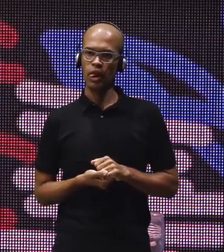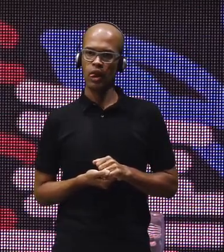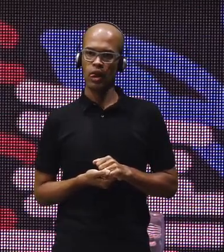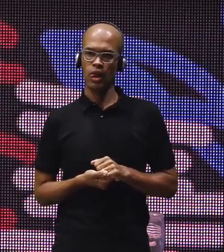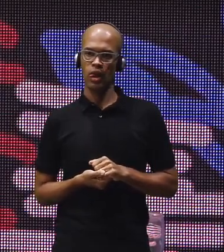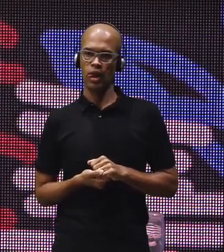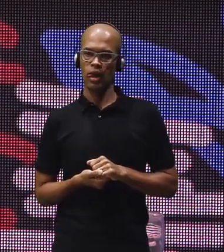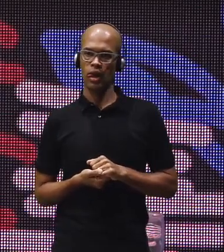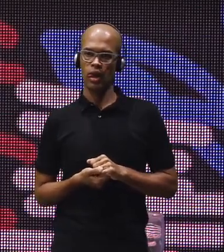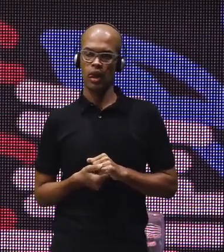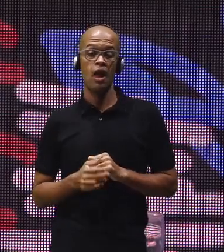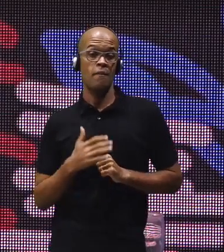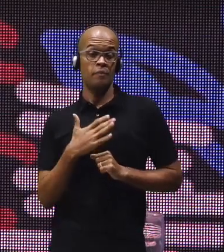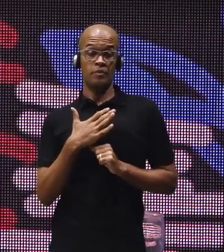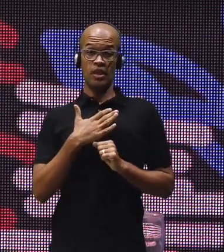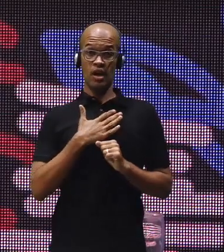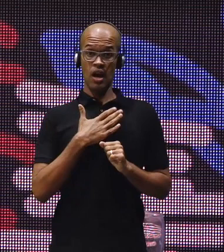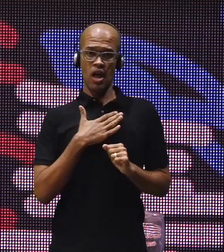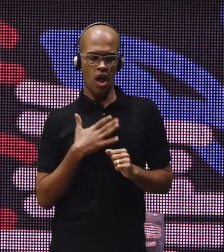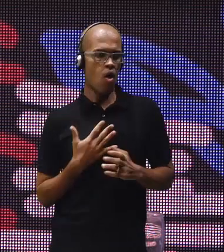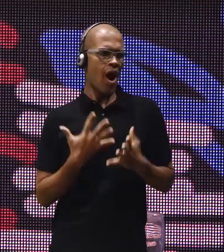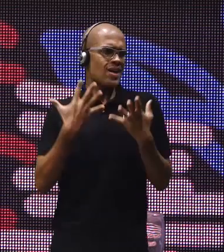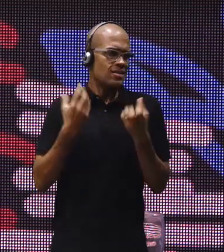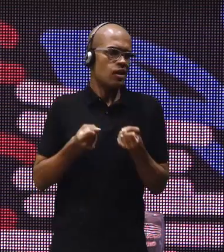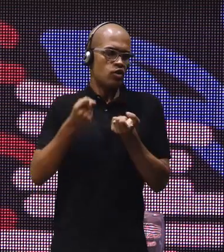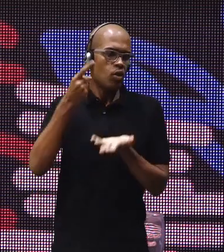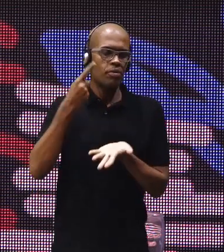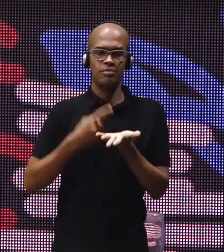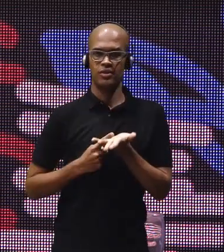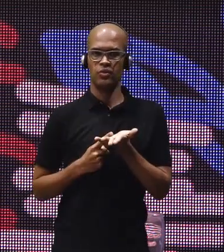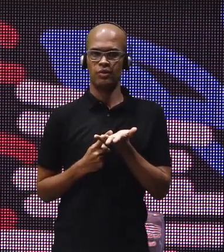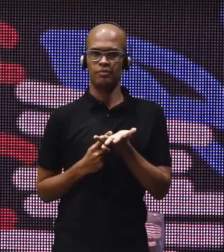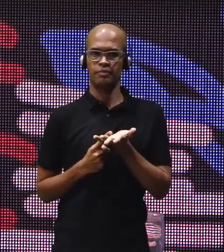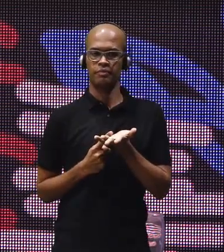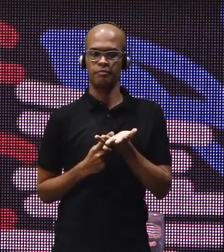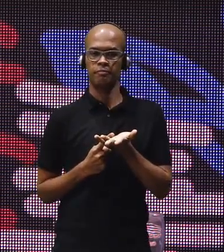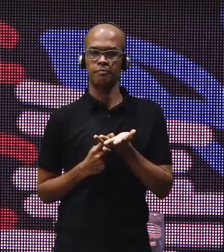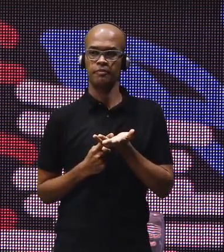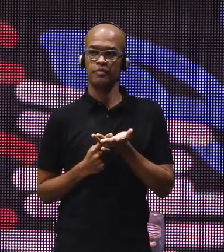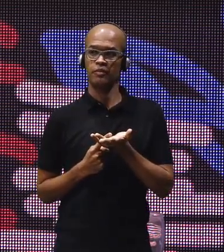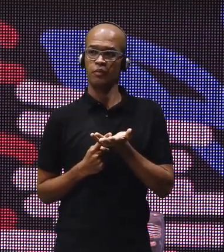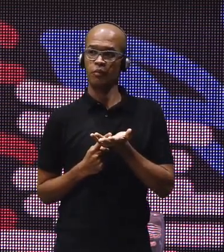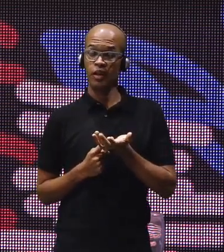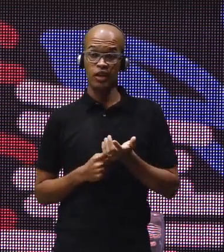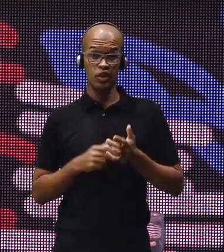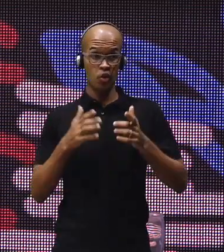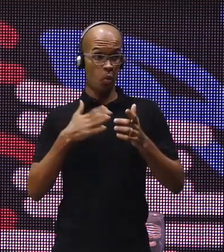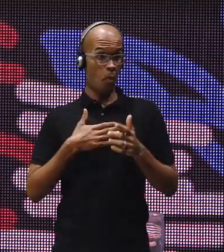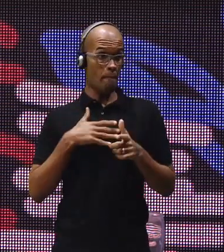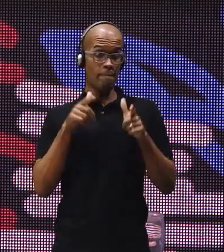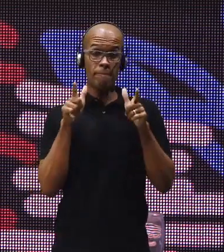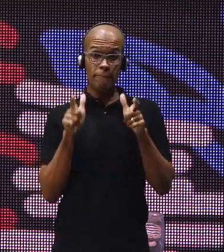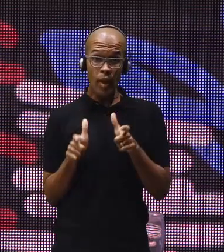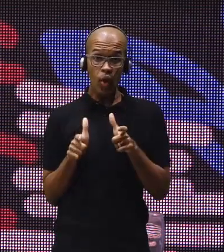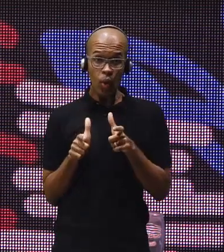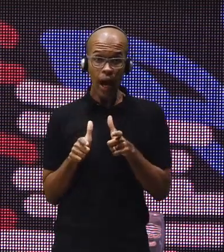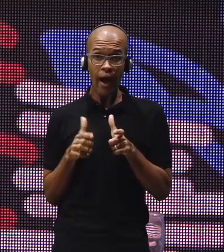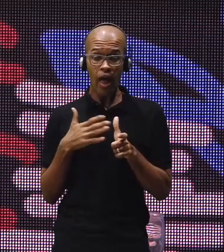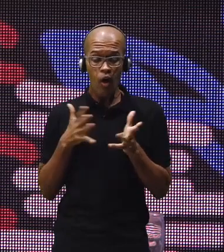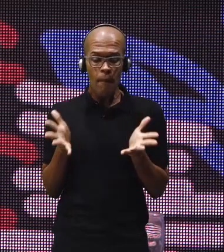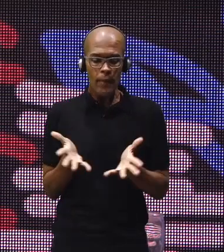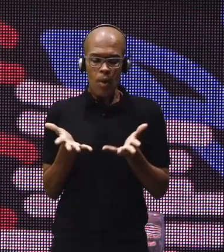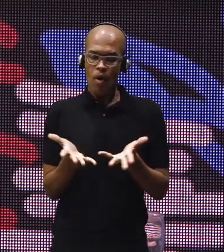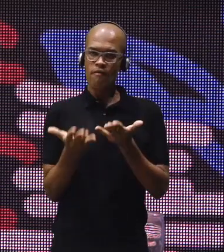eu assumo assim esse compromisso e de, no lugar onde eu estou, também poder promover